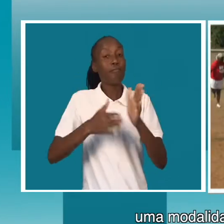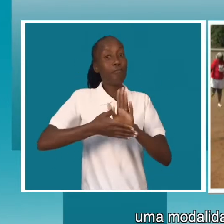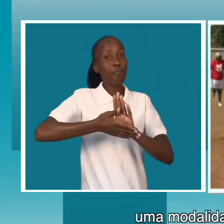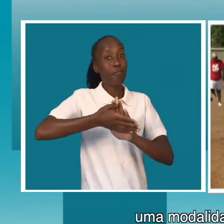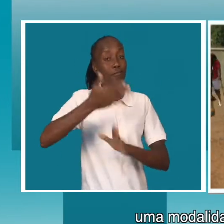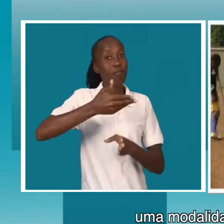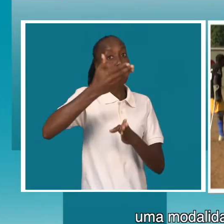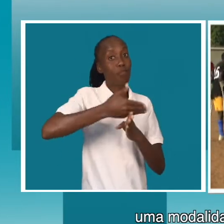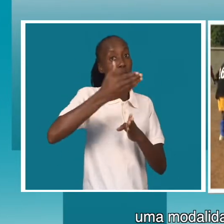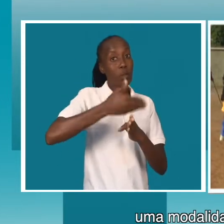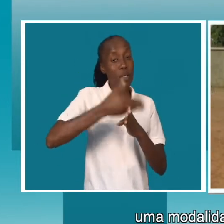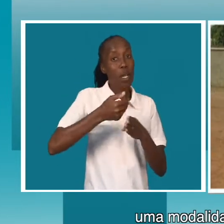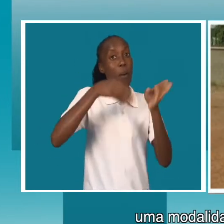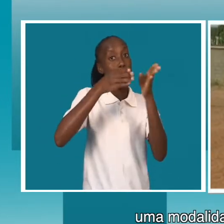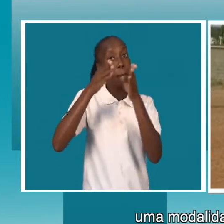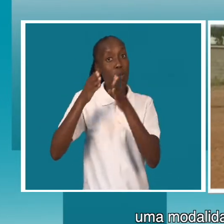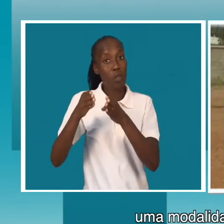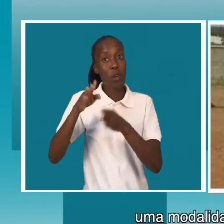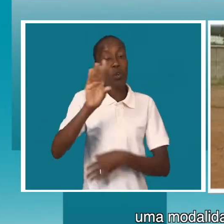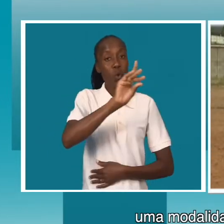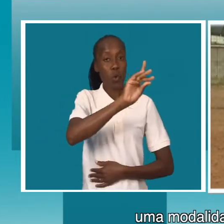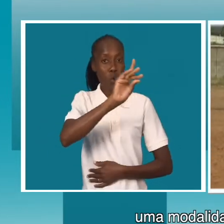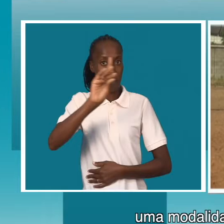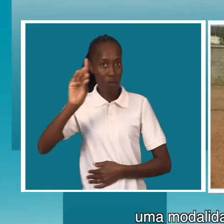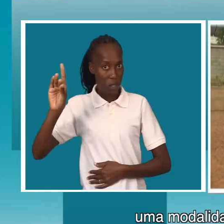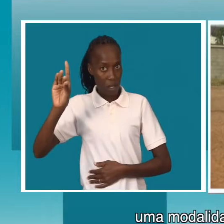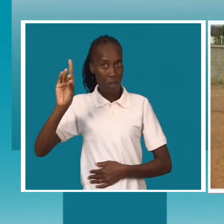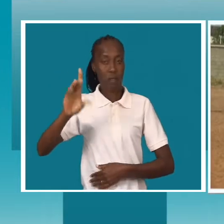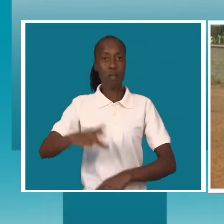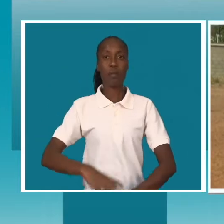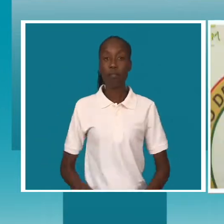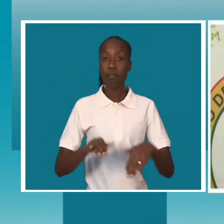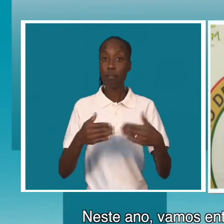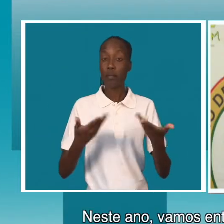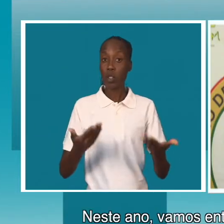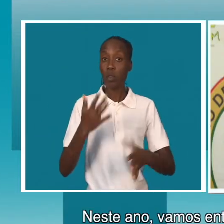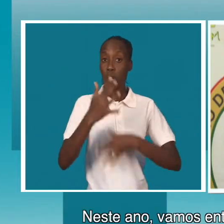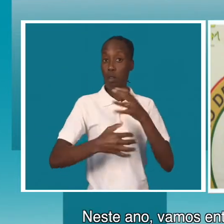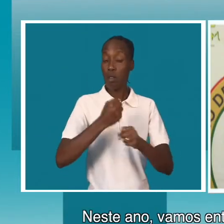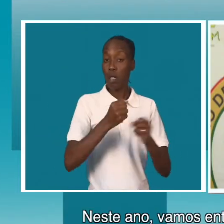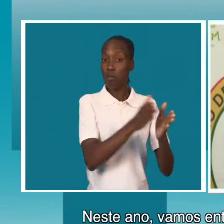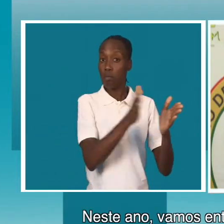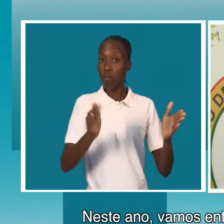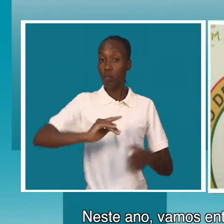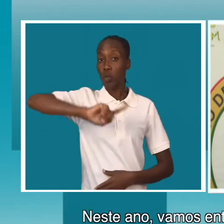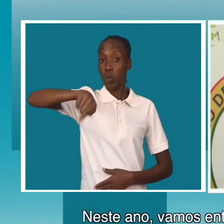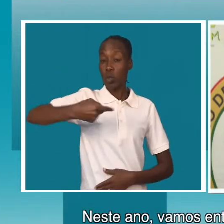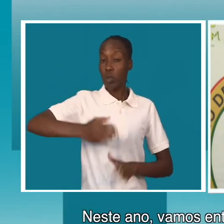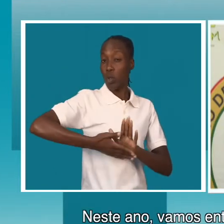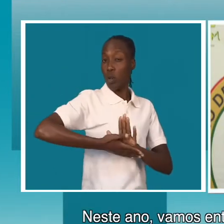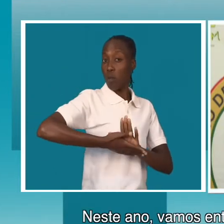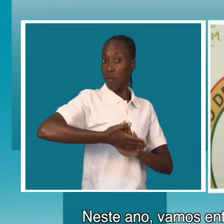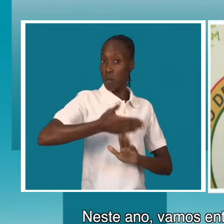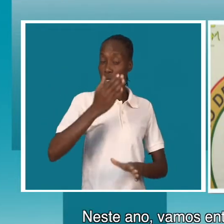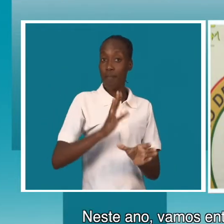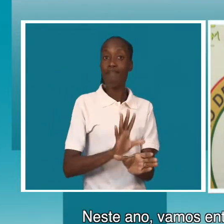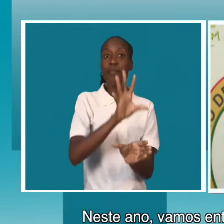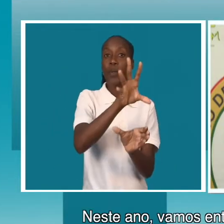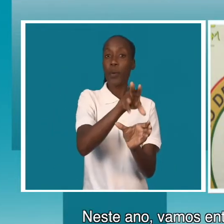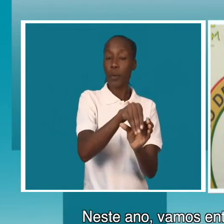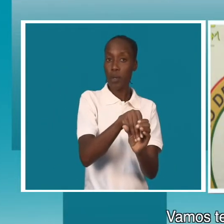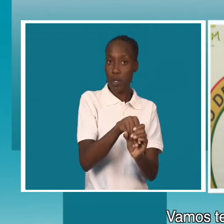praticada por pessoas com deficiência físico-motora. Este ano nós vamos entrar numa perspectiva mais de